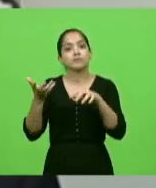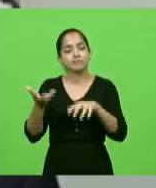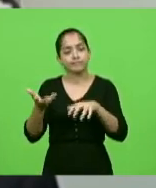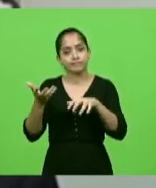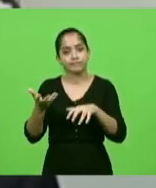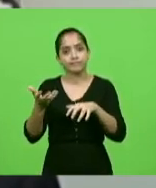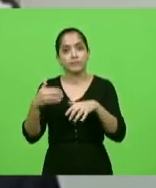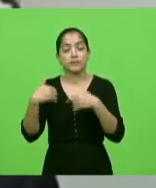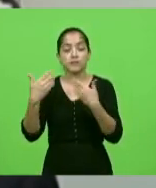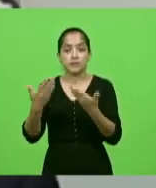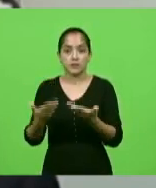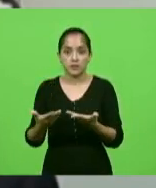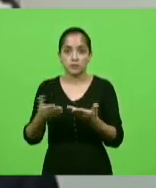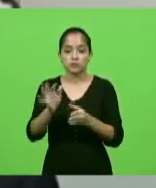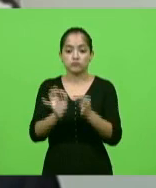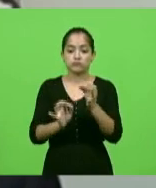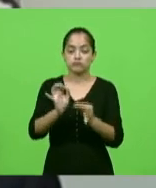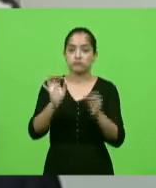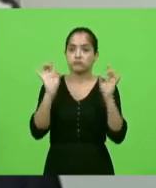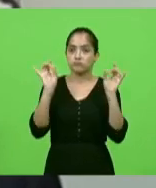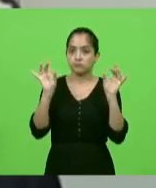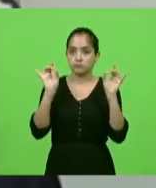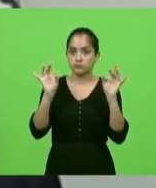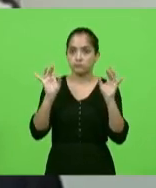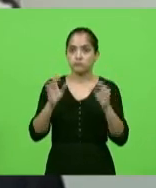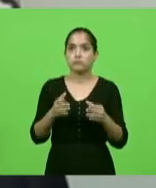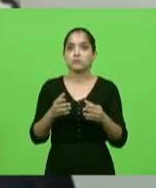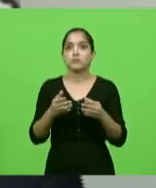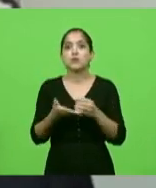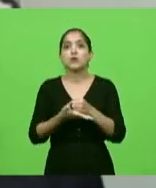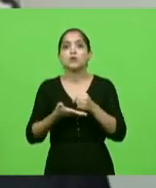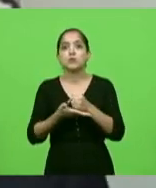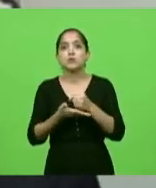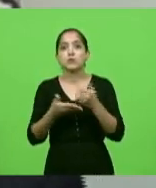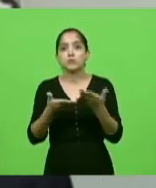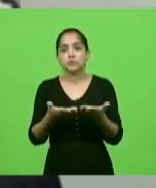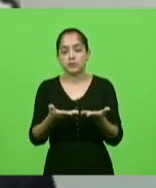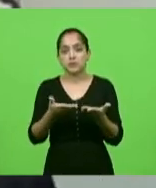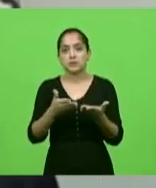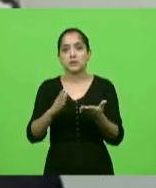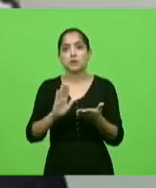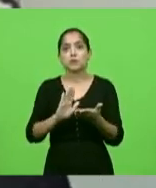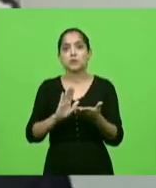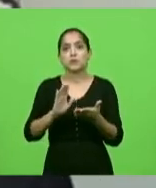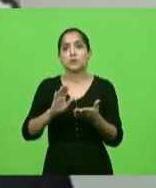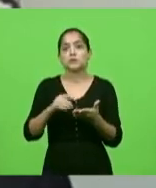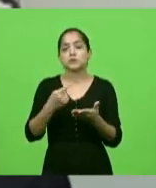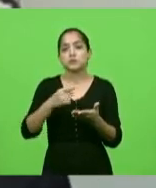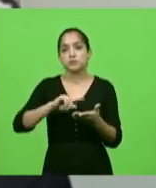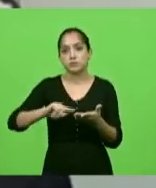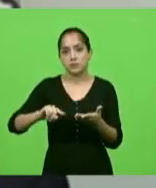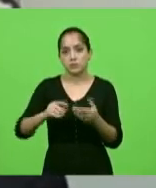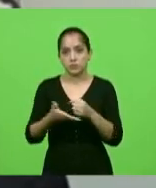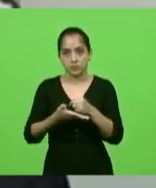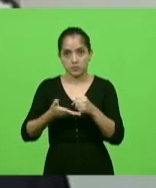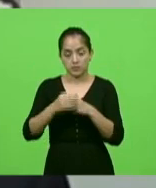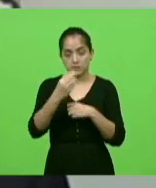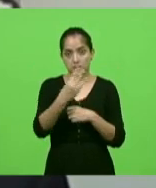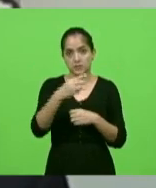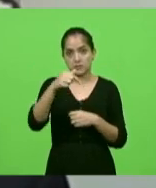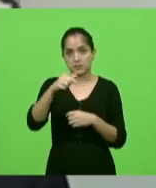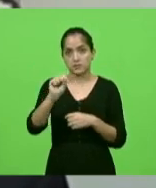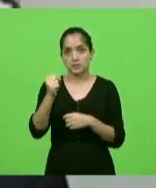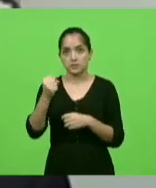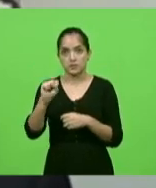Senado Federal assim o papel do tribunal especial nos termos da ação de descumprimento de preceito fundamental